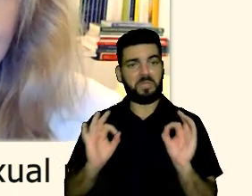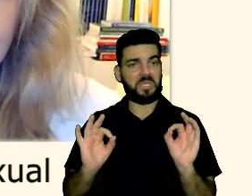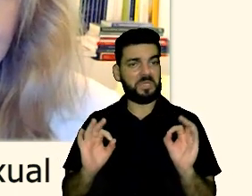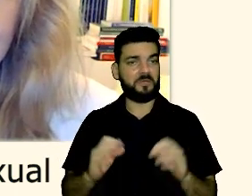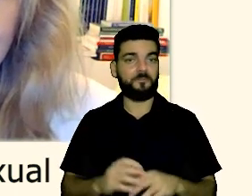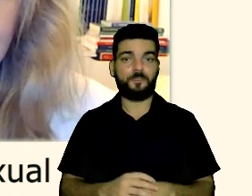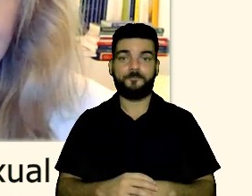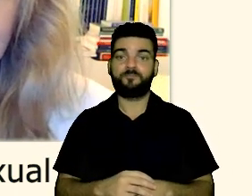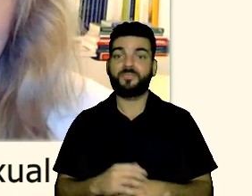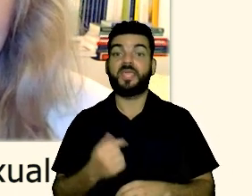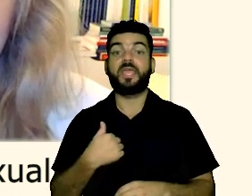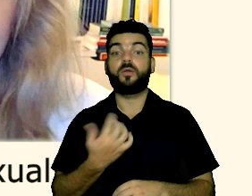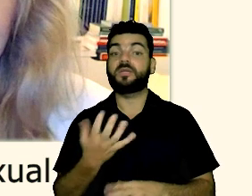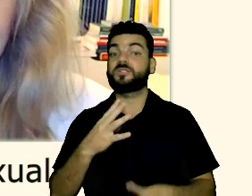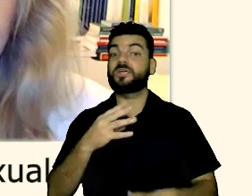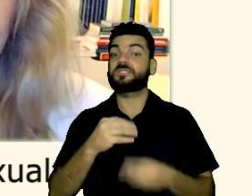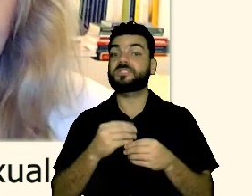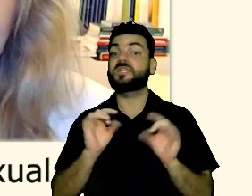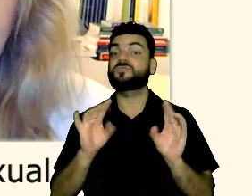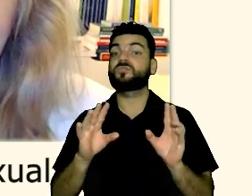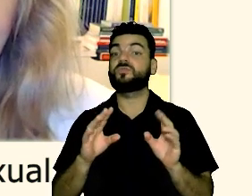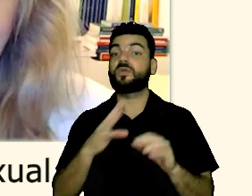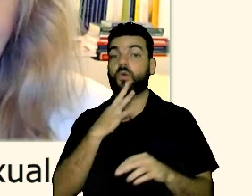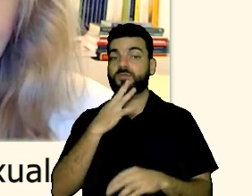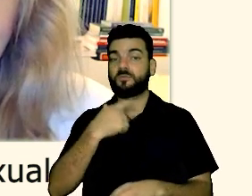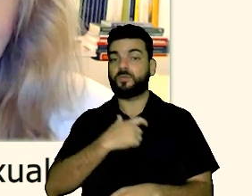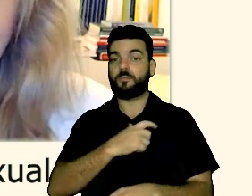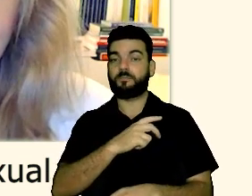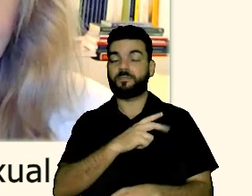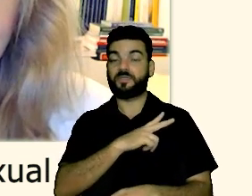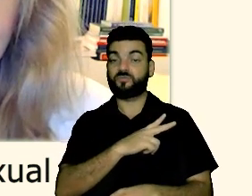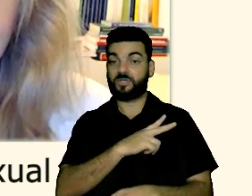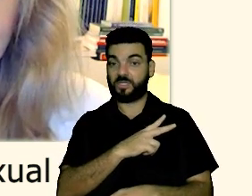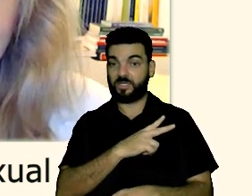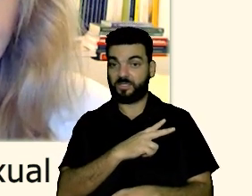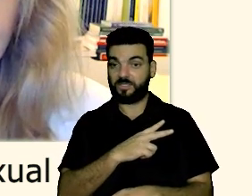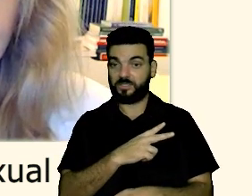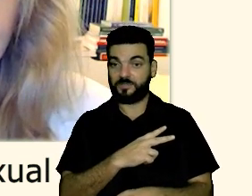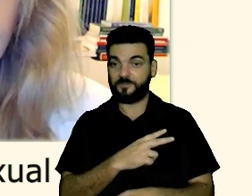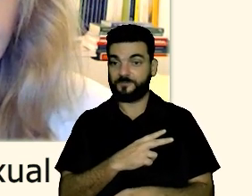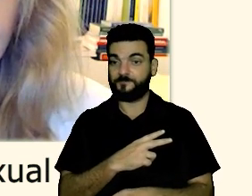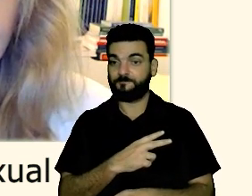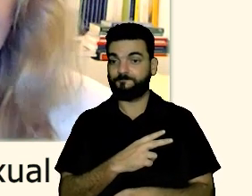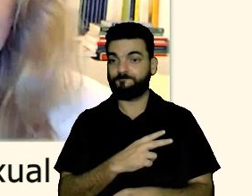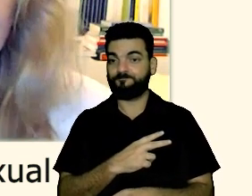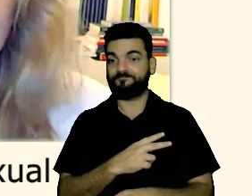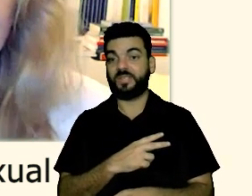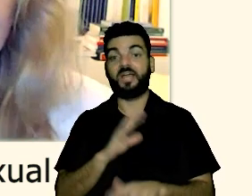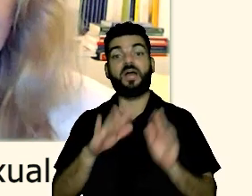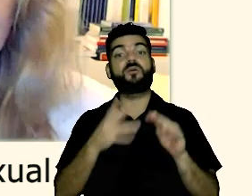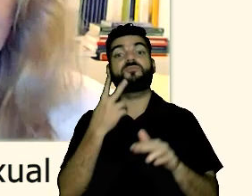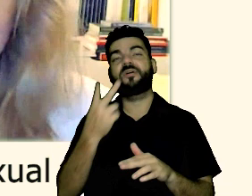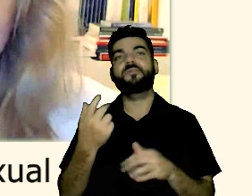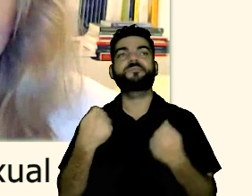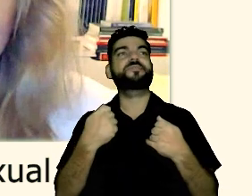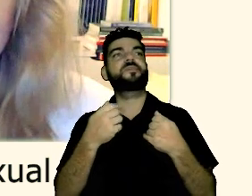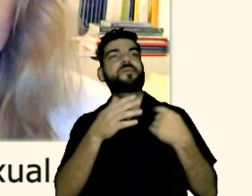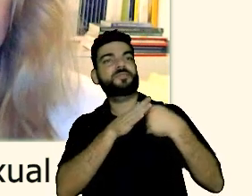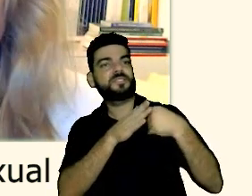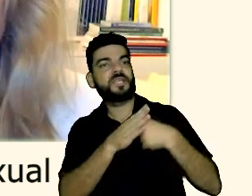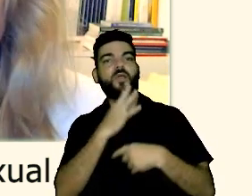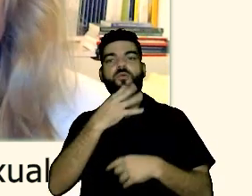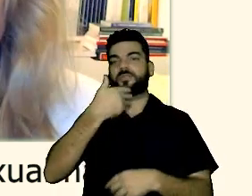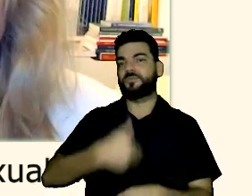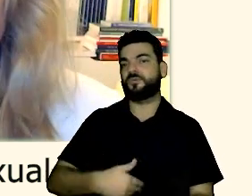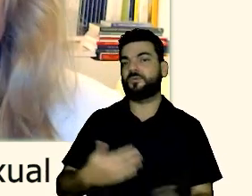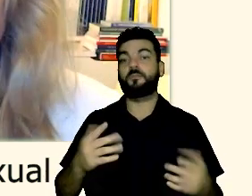Doutora Jussara, quer comentar também sobre a pergunta? Não, eu acho que a doutora Luciana já falou, eu gostaria de acrescentar sobre